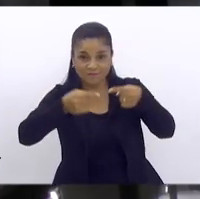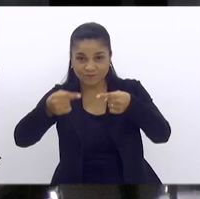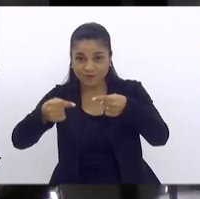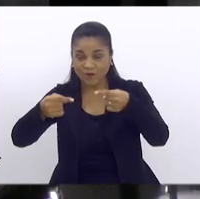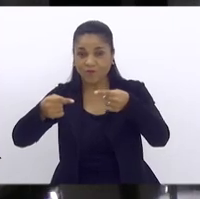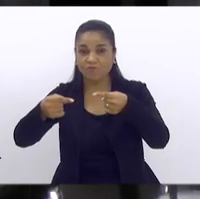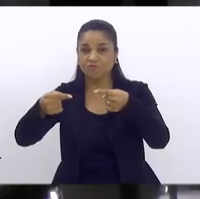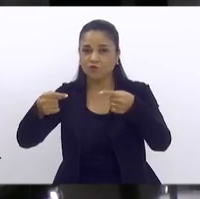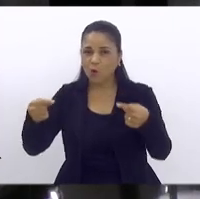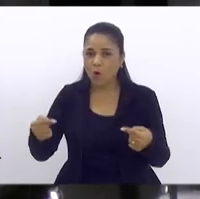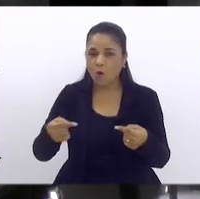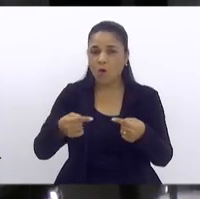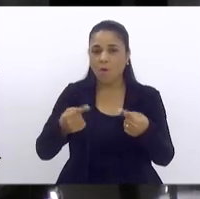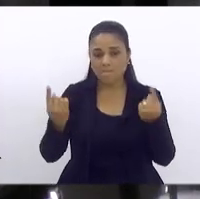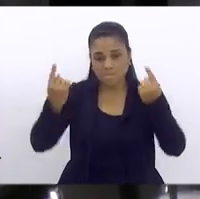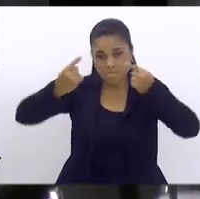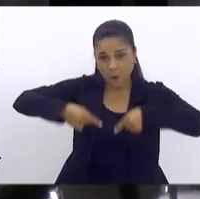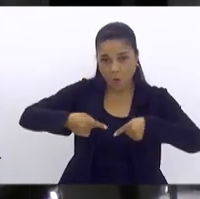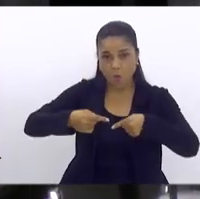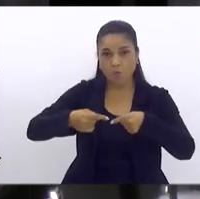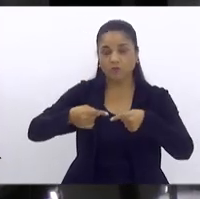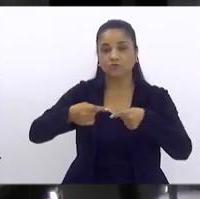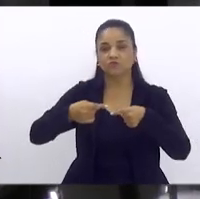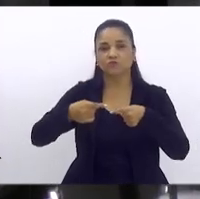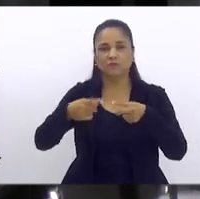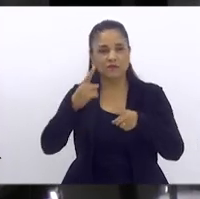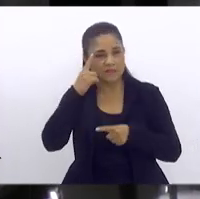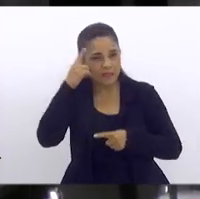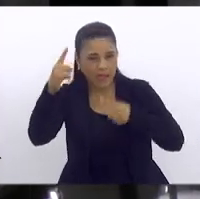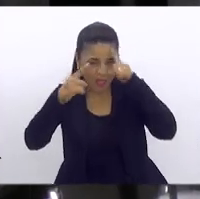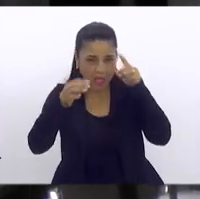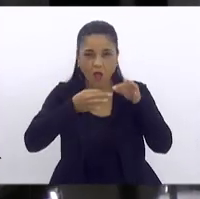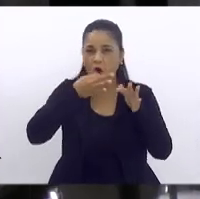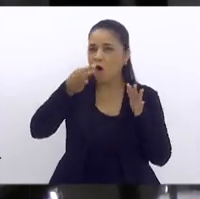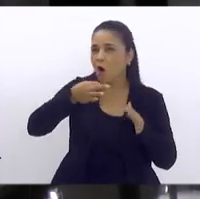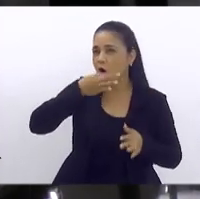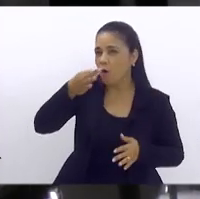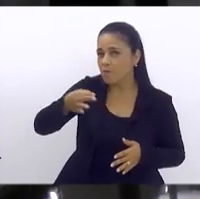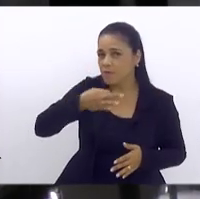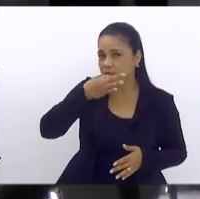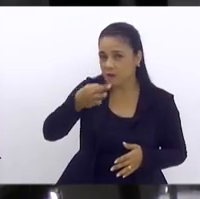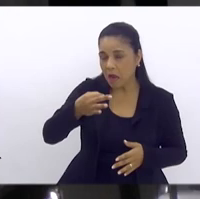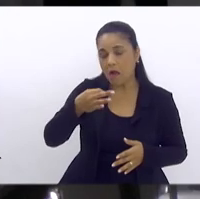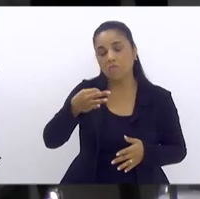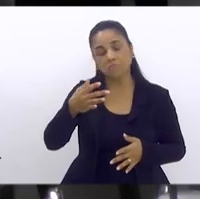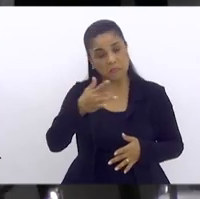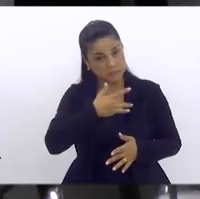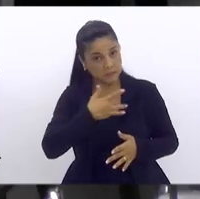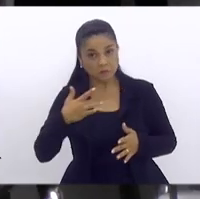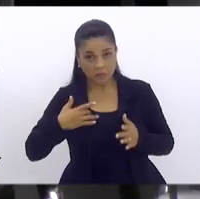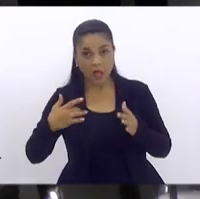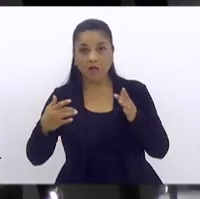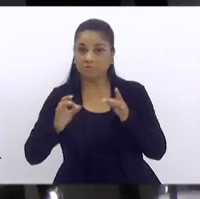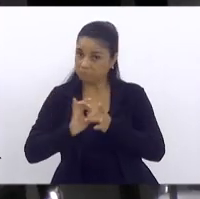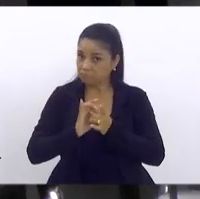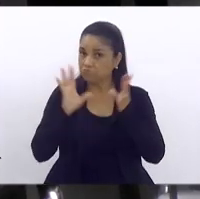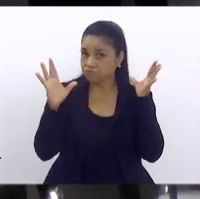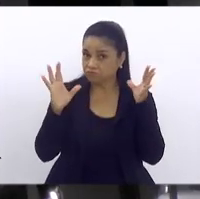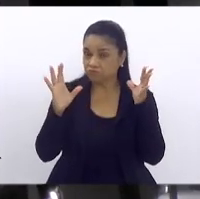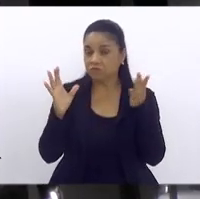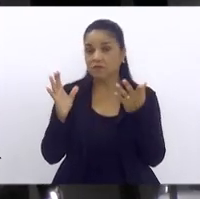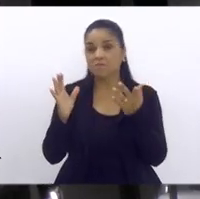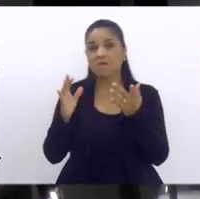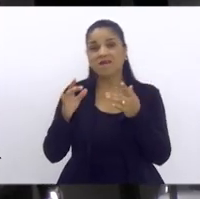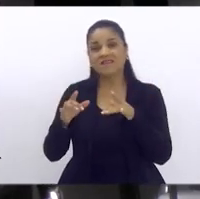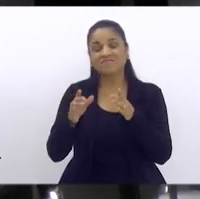combate de ideias, né, de argumentos, de opiniões, né, que, inclusive, é saudável para a nossa democracia, não, ela